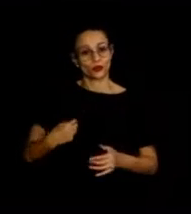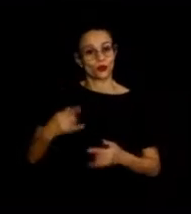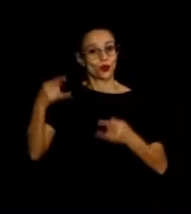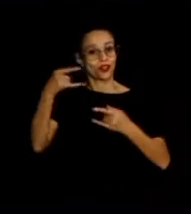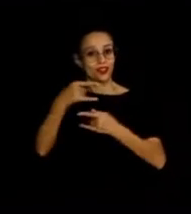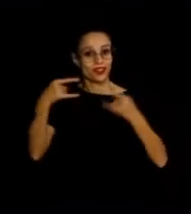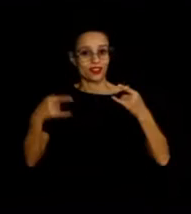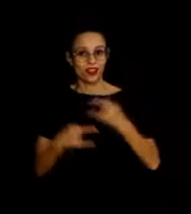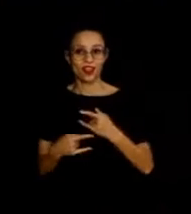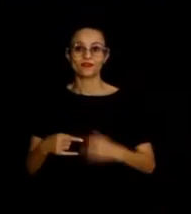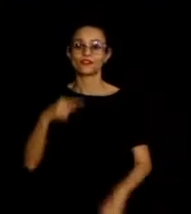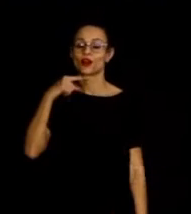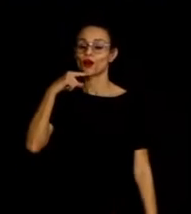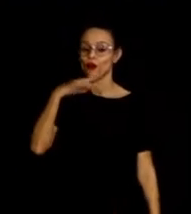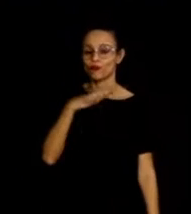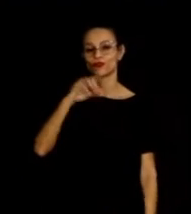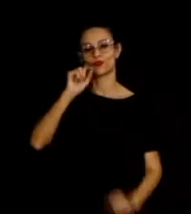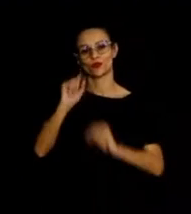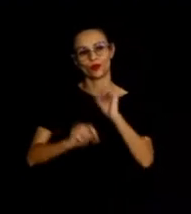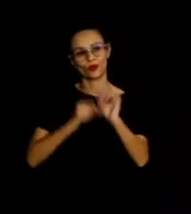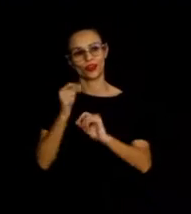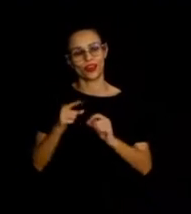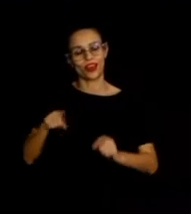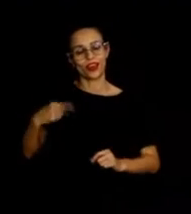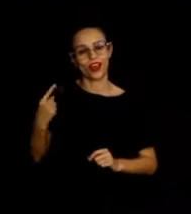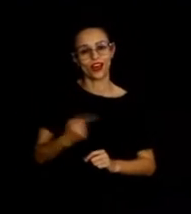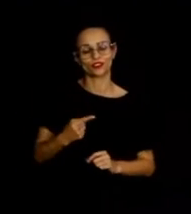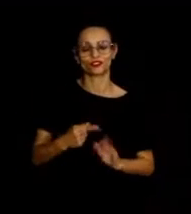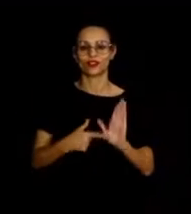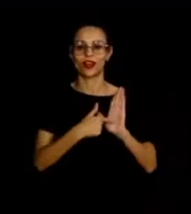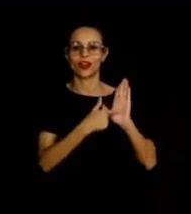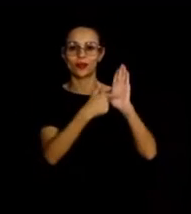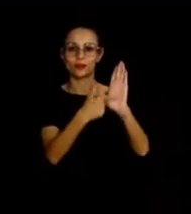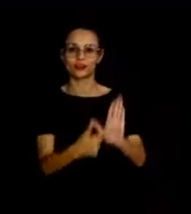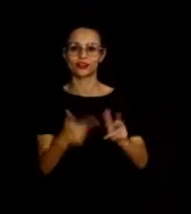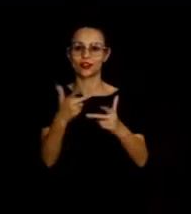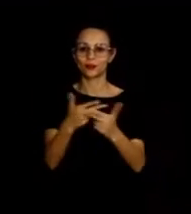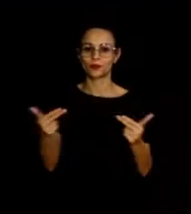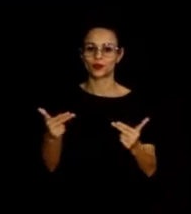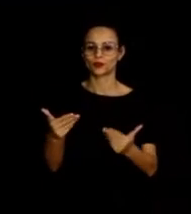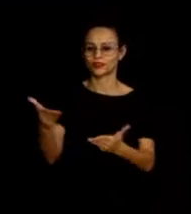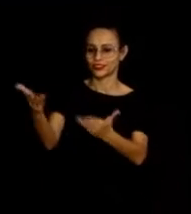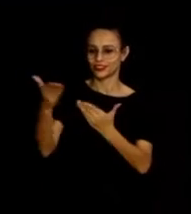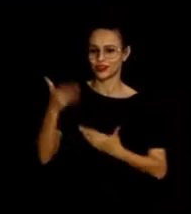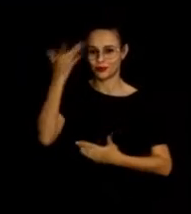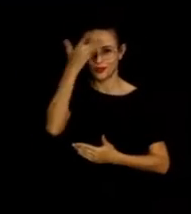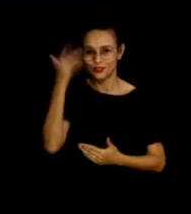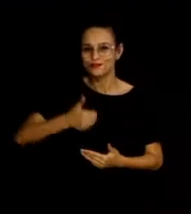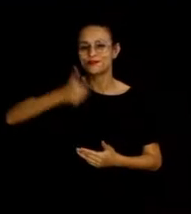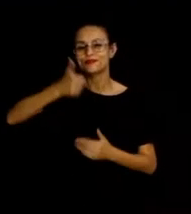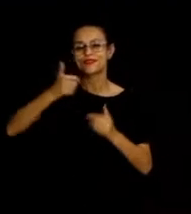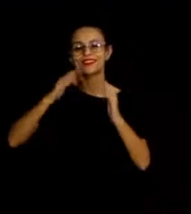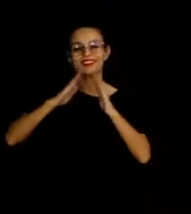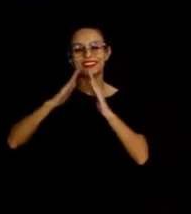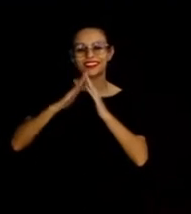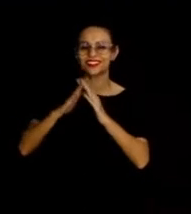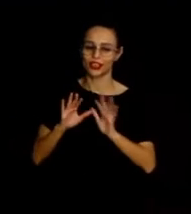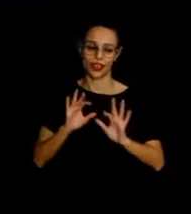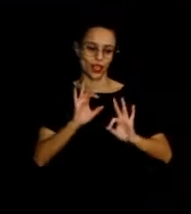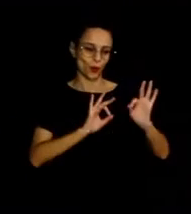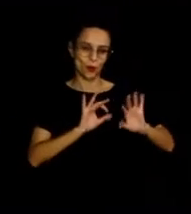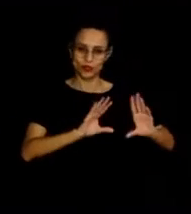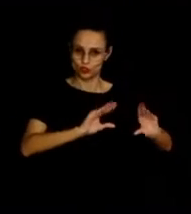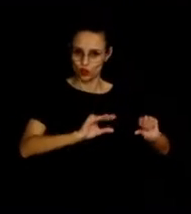né obviamente quando a gente é vai apresentar algo gente recebe uma pessoa pela primeira vez em casa a gente